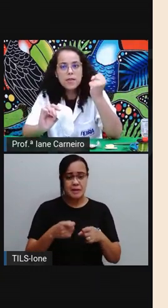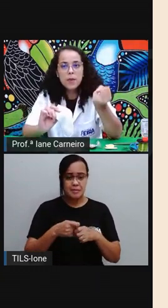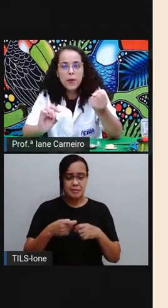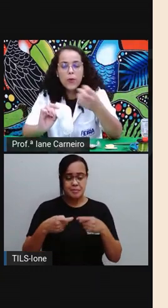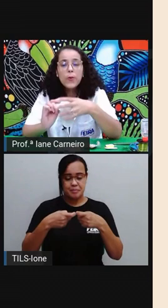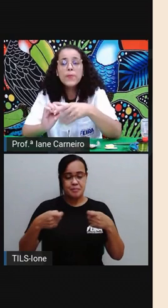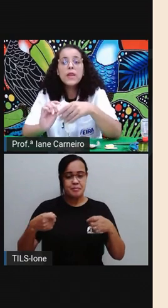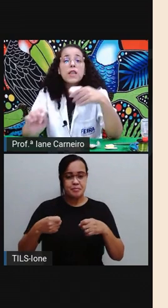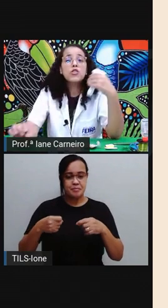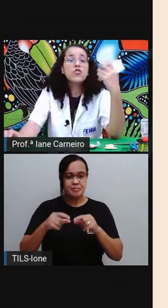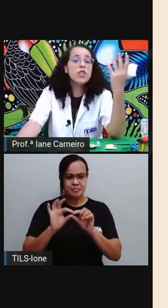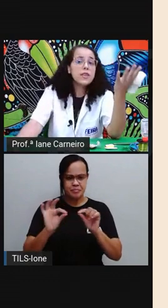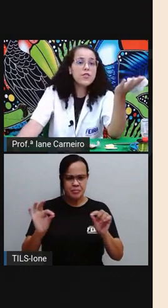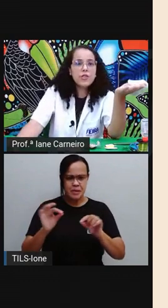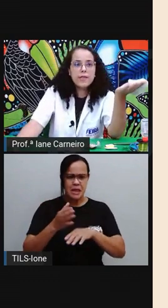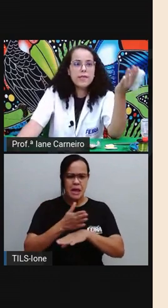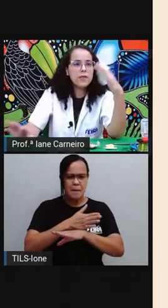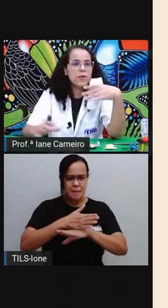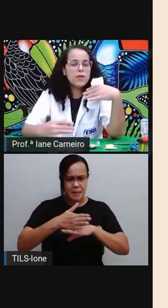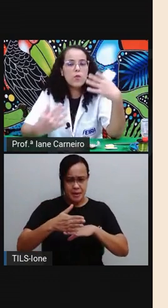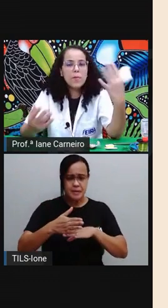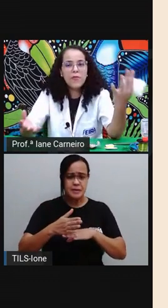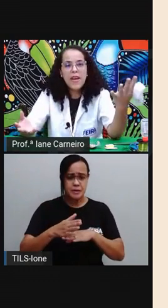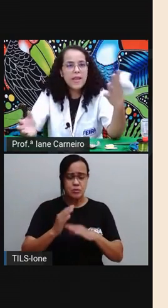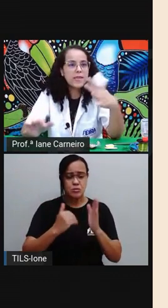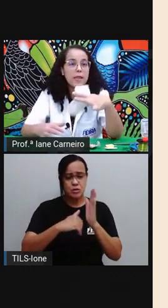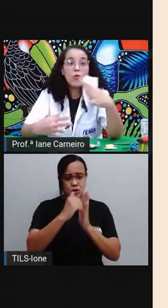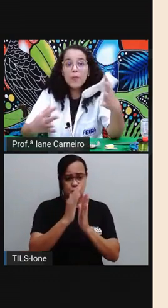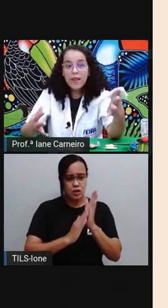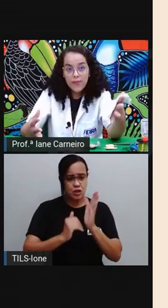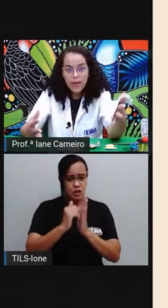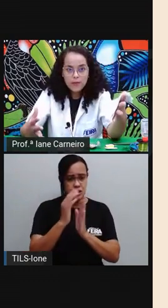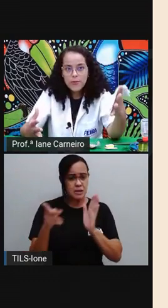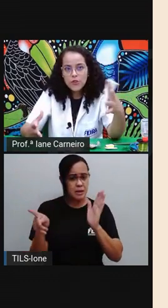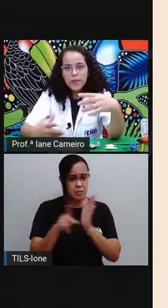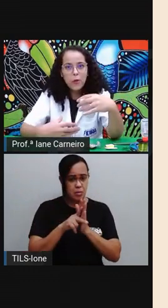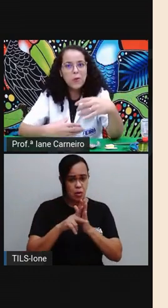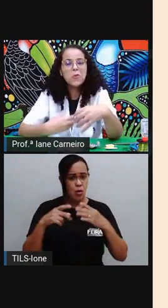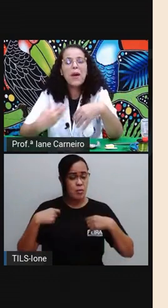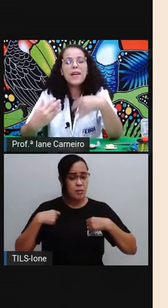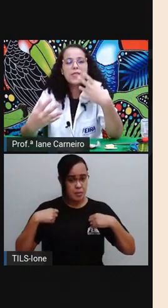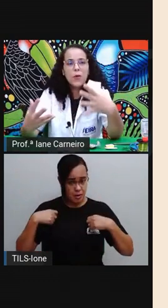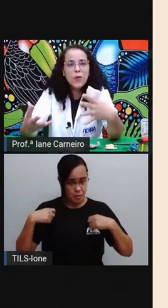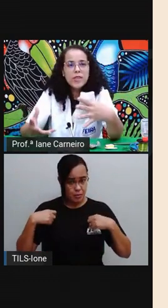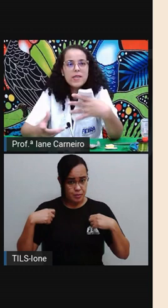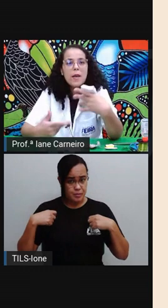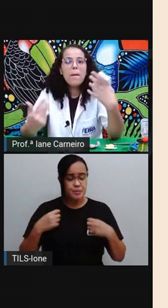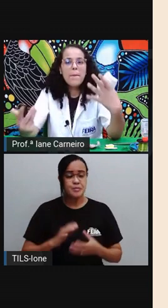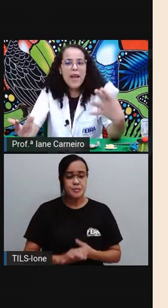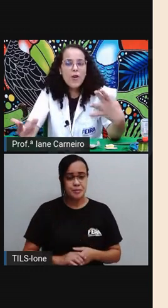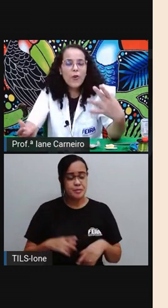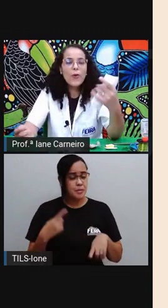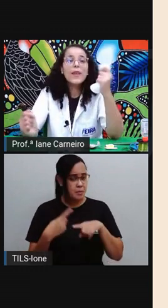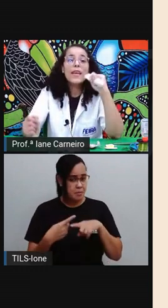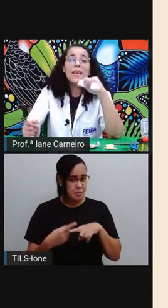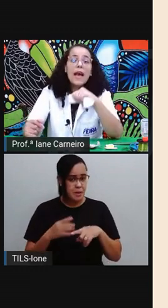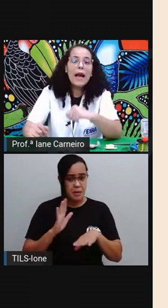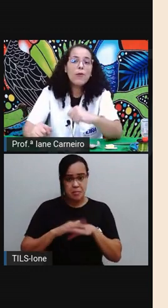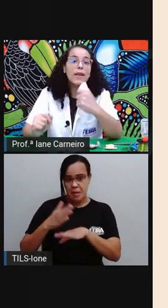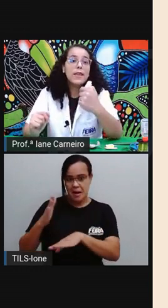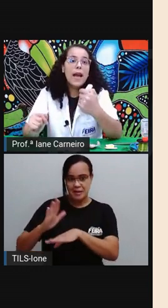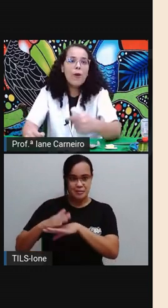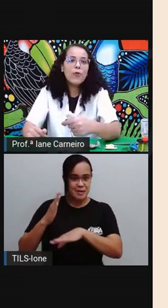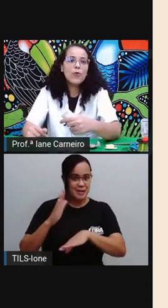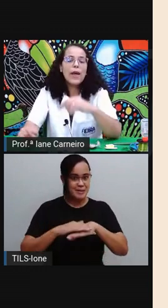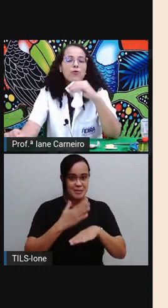amarrações que ela explicou. Tinta de tecido da sua preferência. E como ela fala no vídeo, né, quanto mais cores, melhor. E